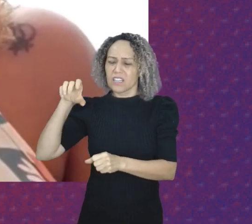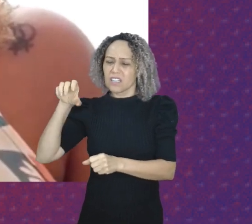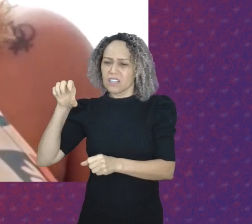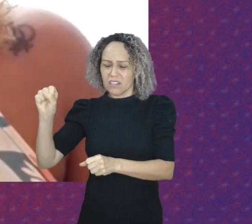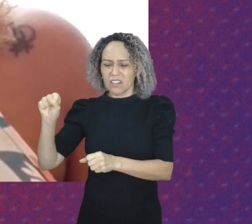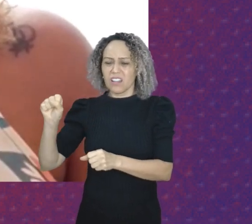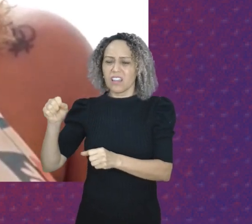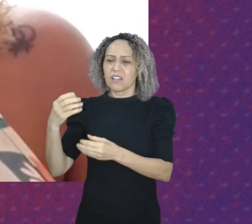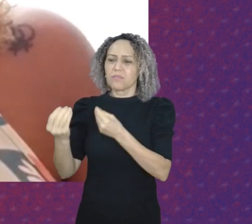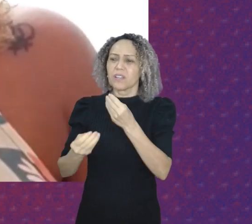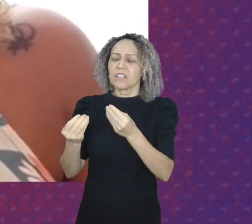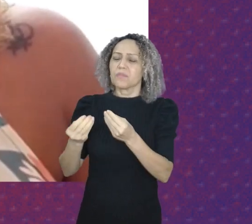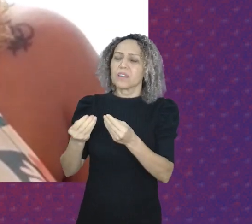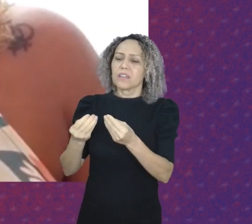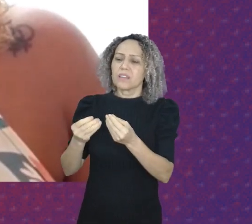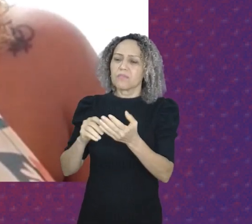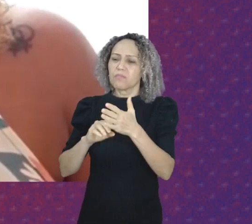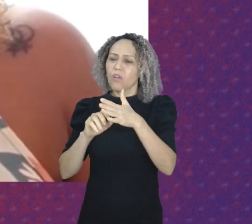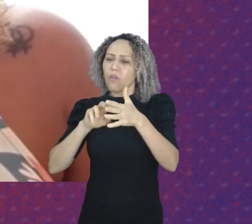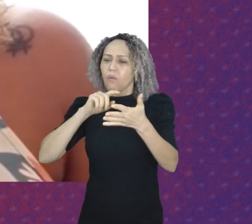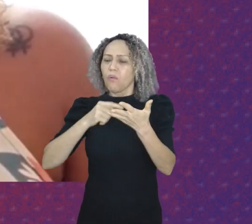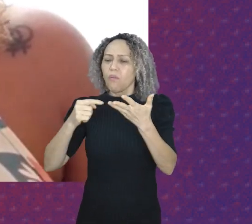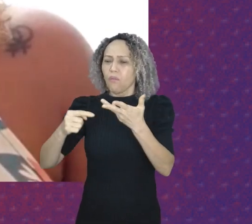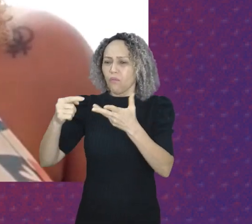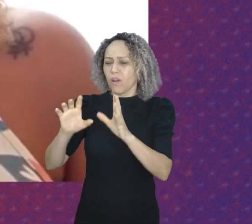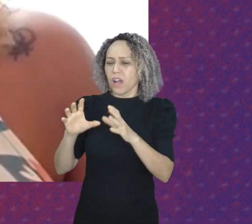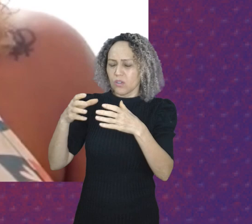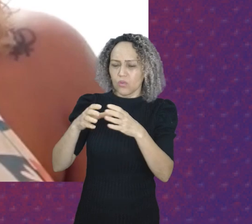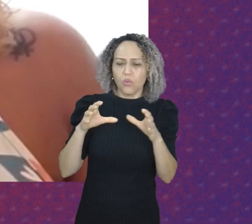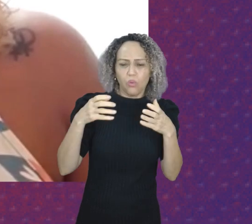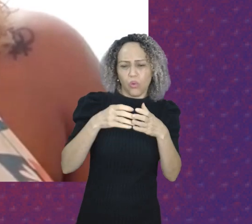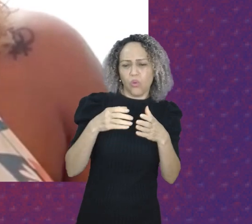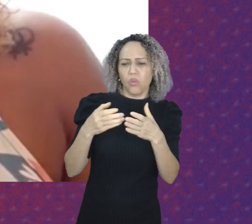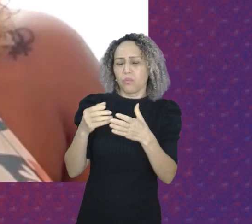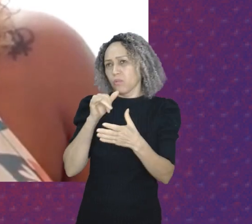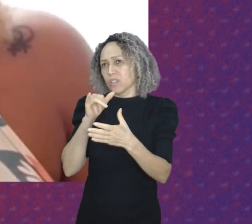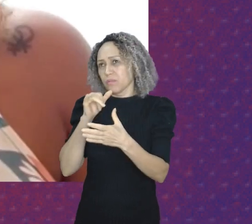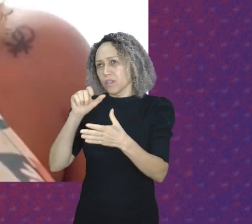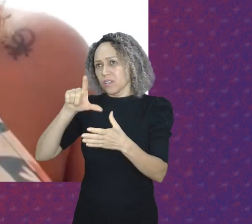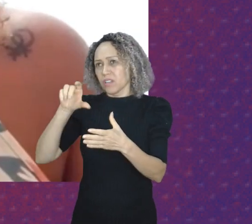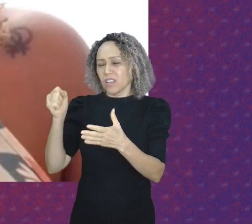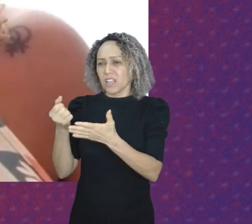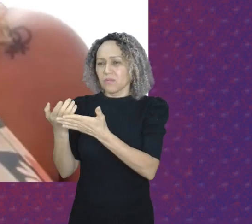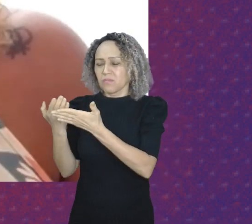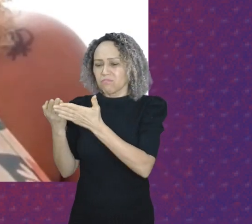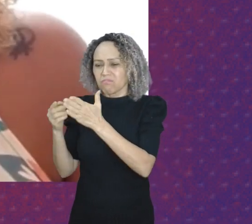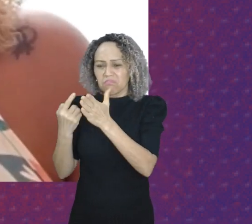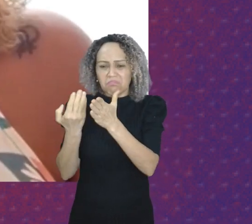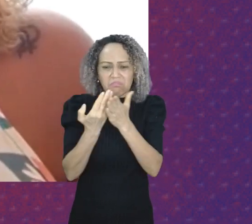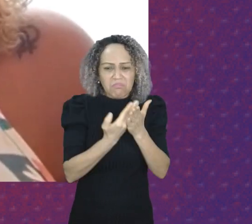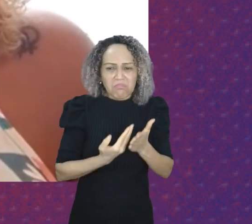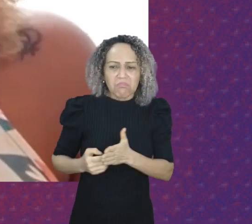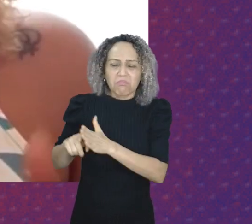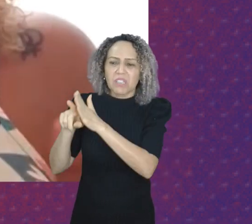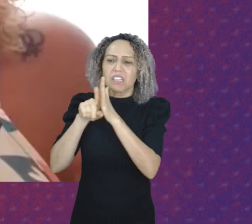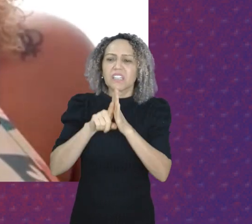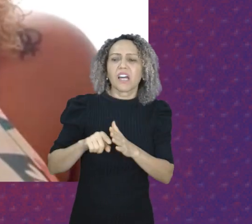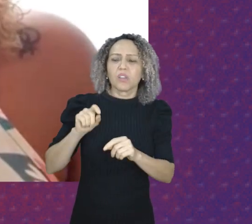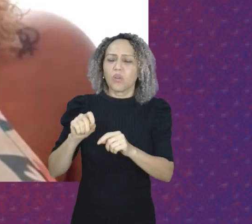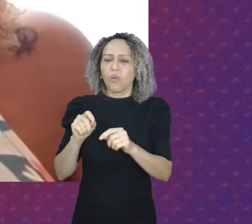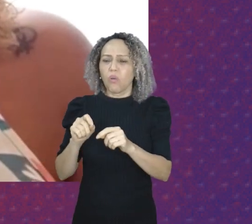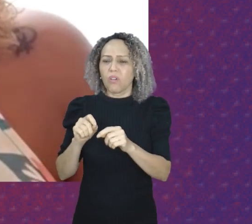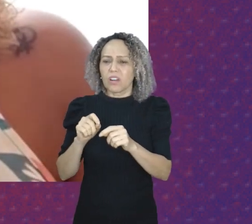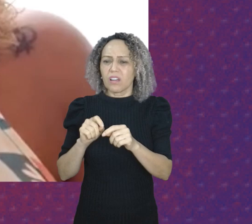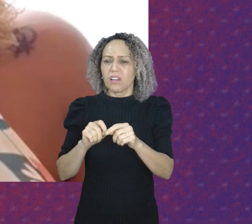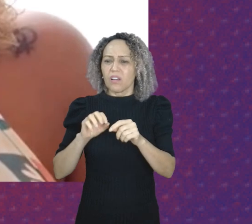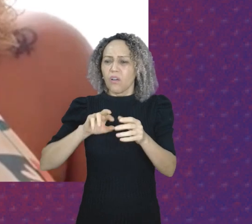BL, pela Rede de Lésbicas e Bissexuais Pesquisadoras, enfim, tem vamos lá,